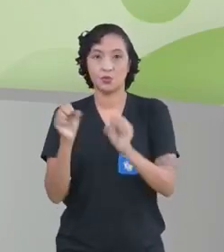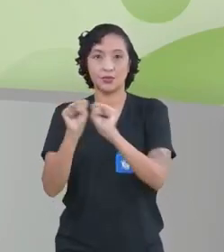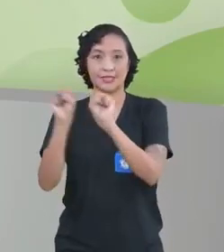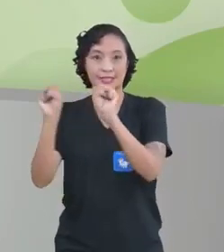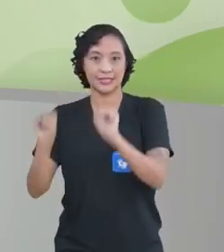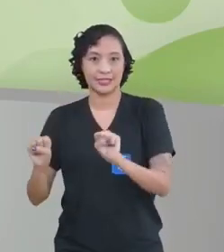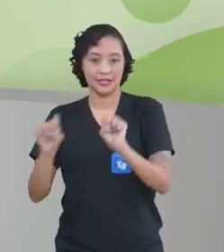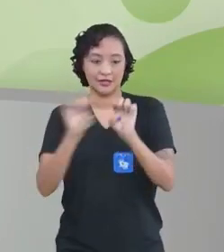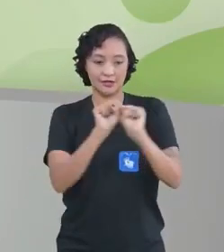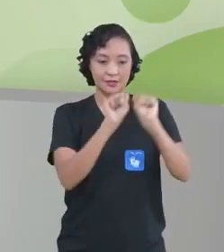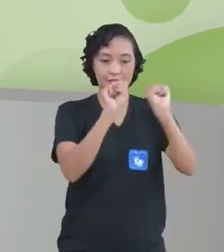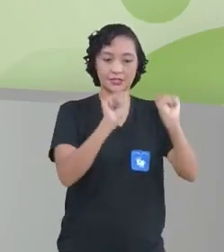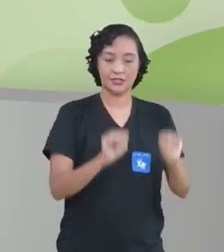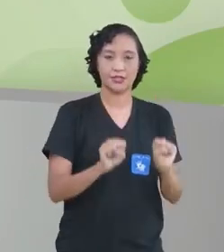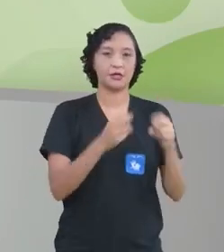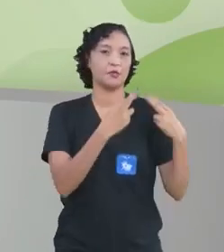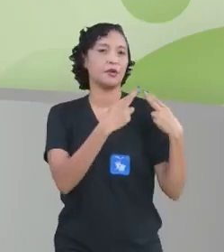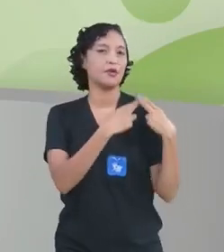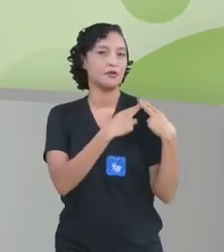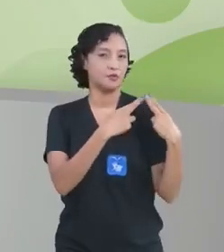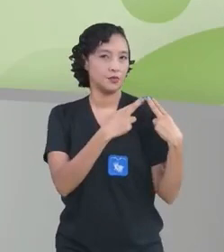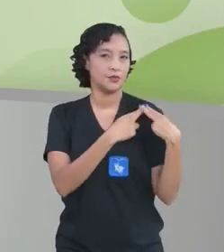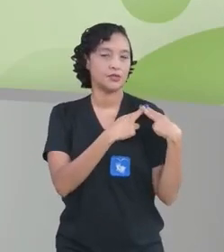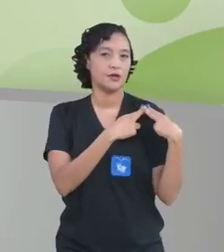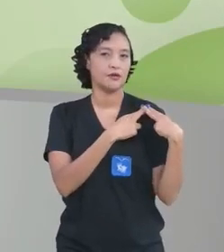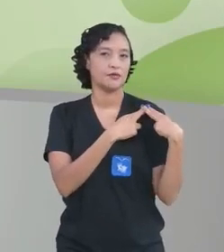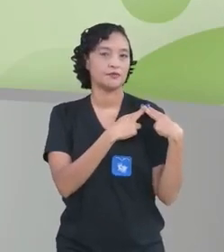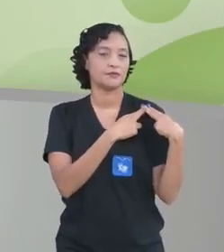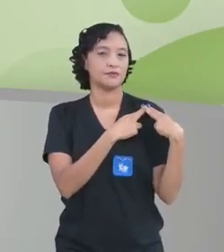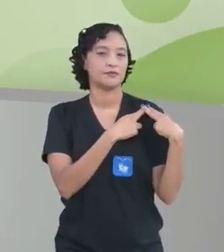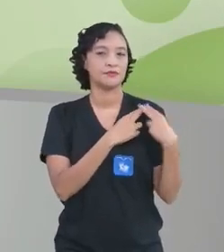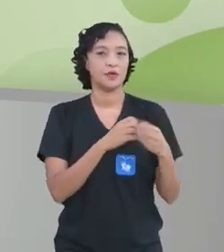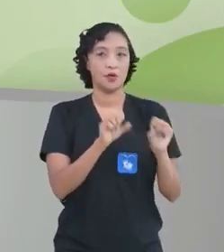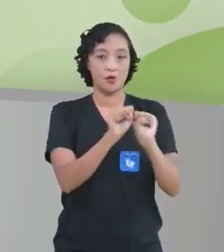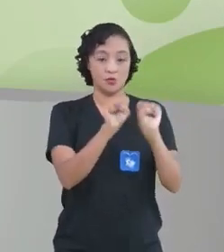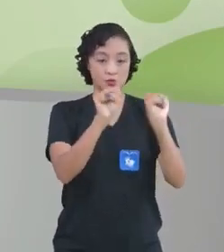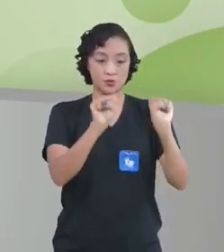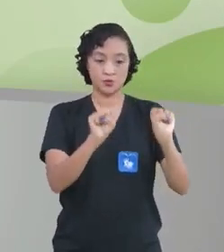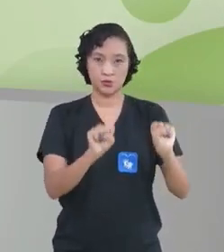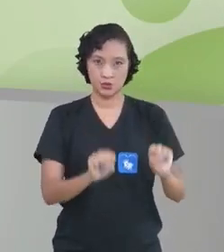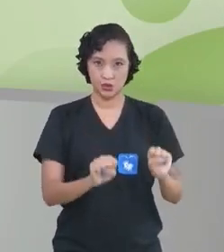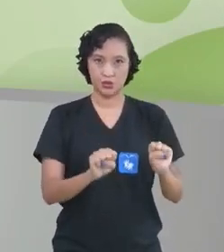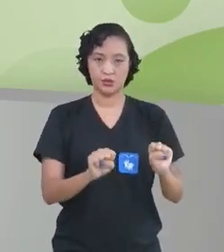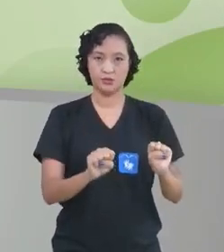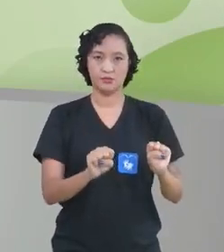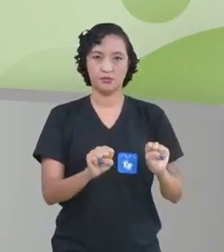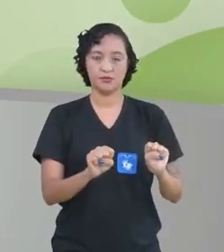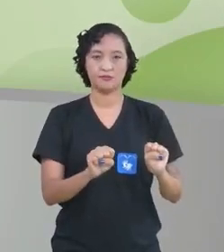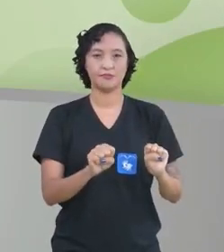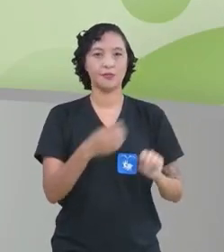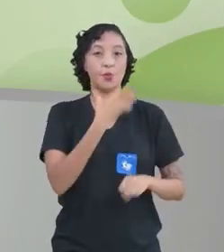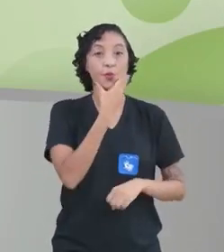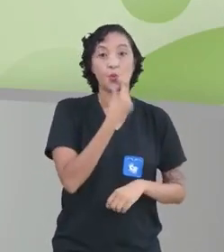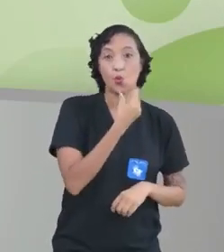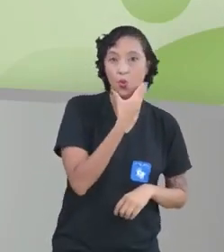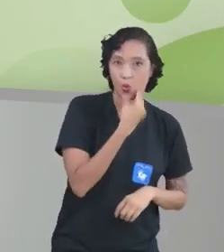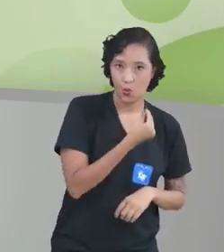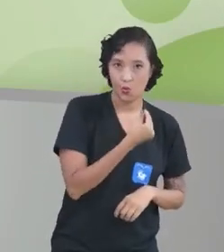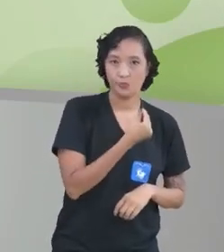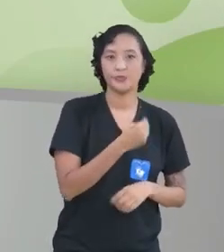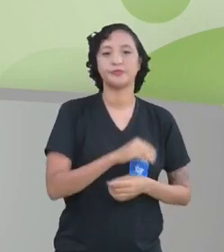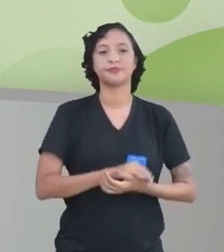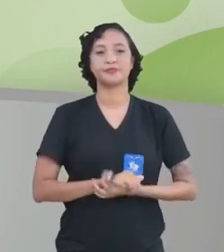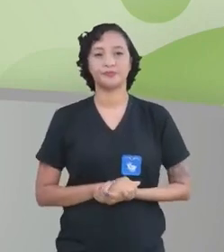responsáveis por essa reprodução humana. O sistema reprodutor masculino, e aí eu trago para